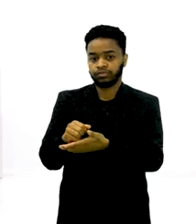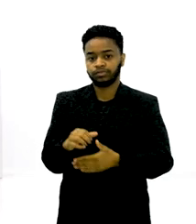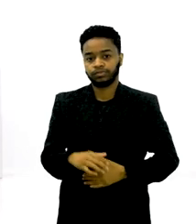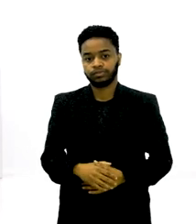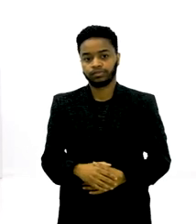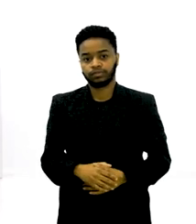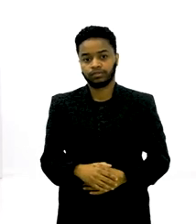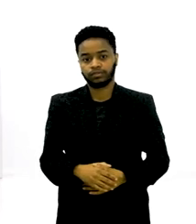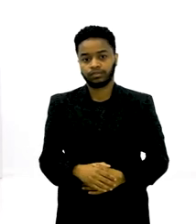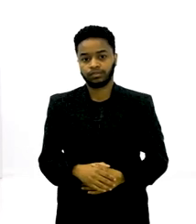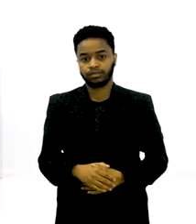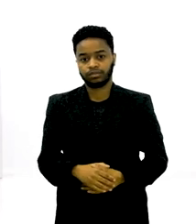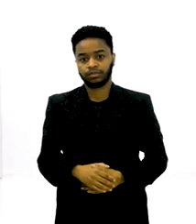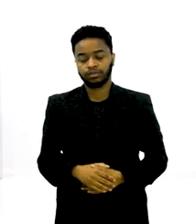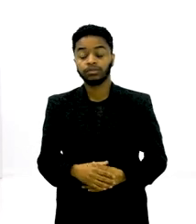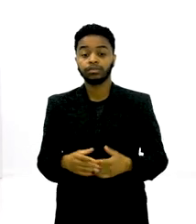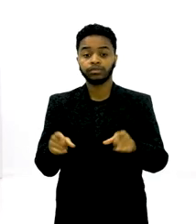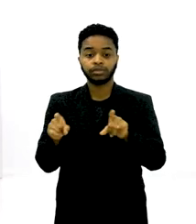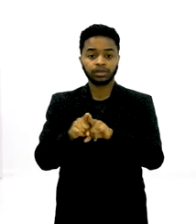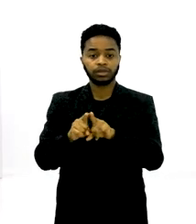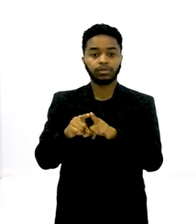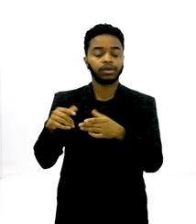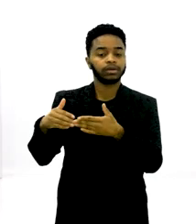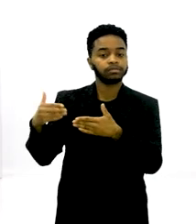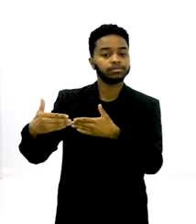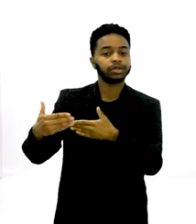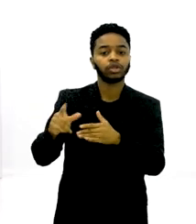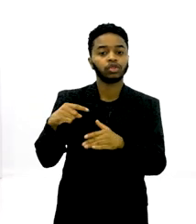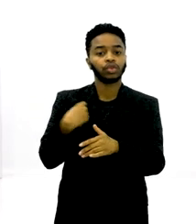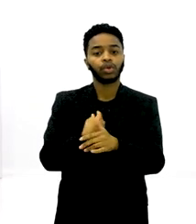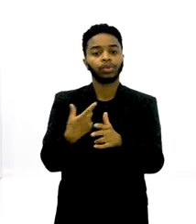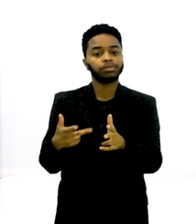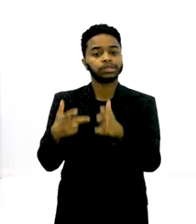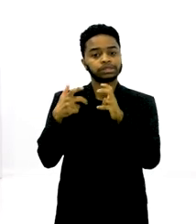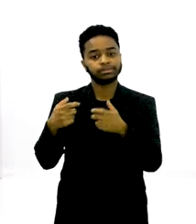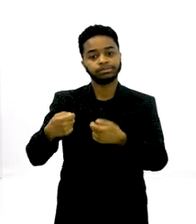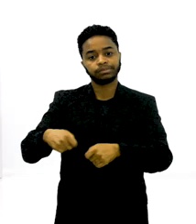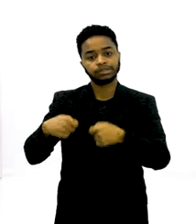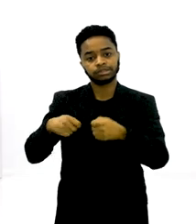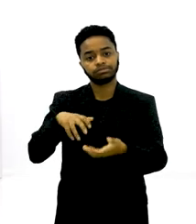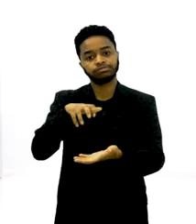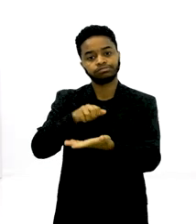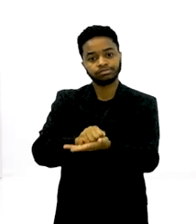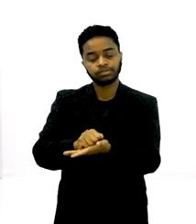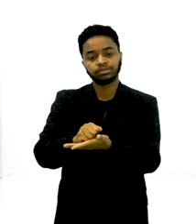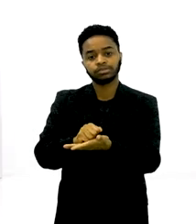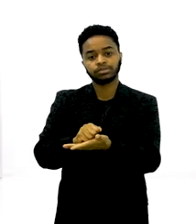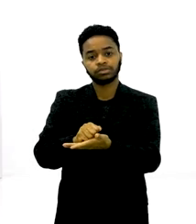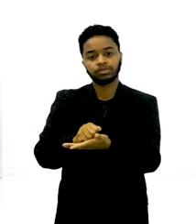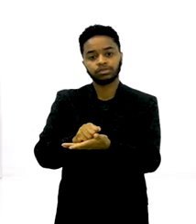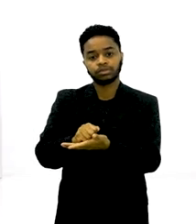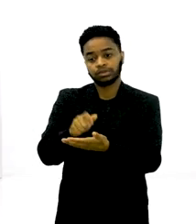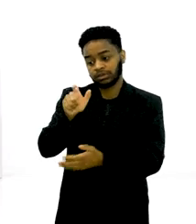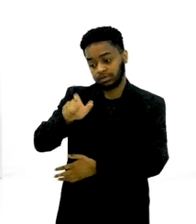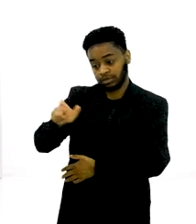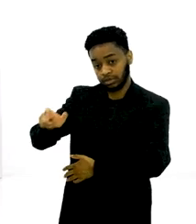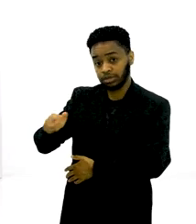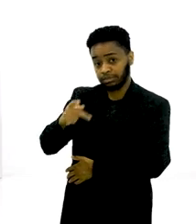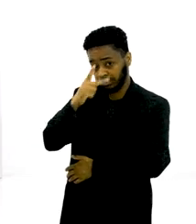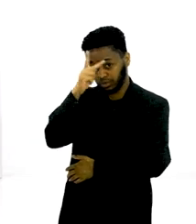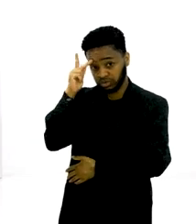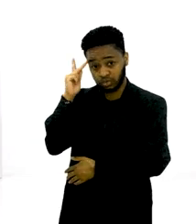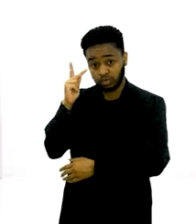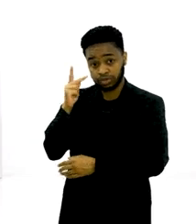e e e vendo cada vez mais a necessidade de ter esses exitos pelas vozes de quem